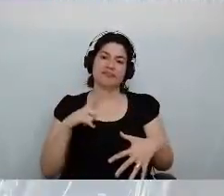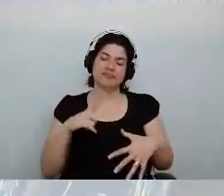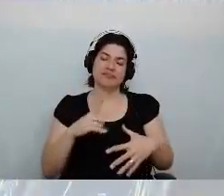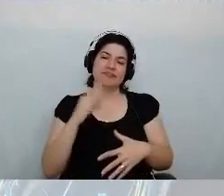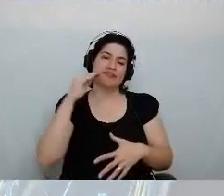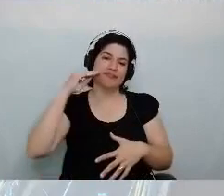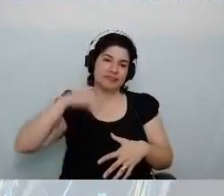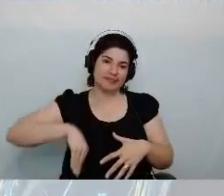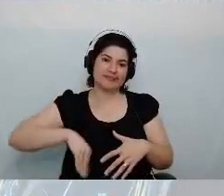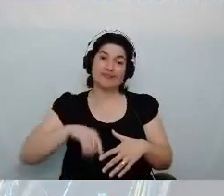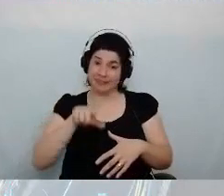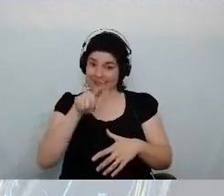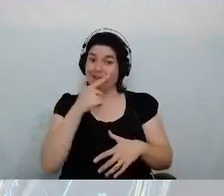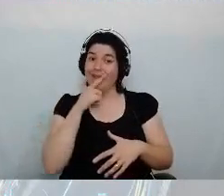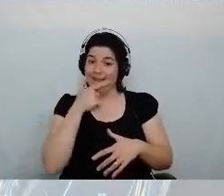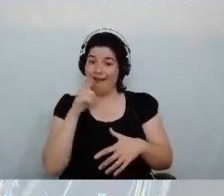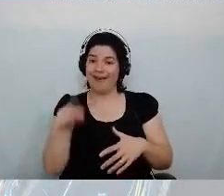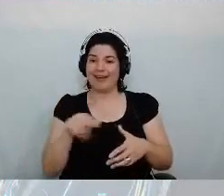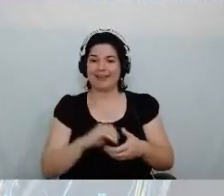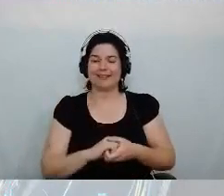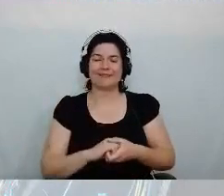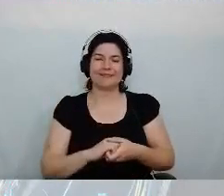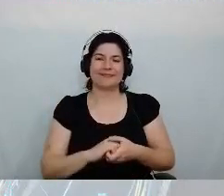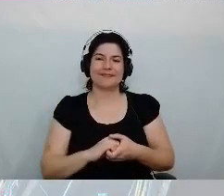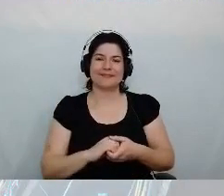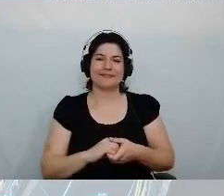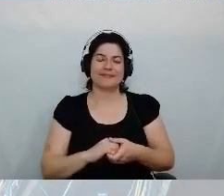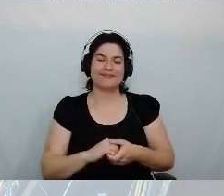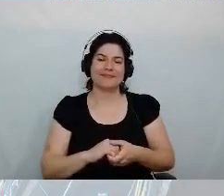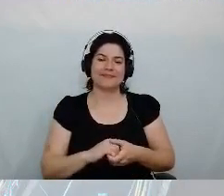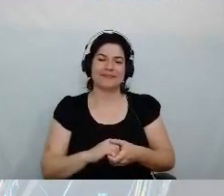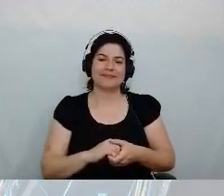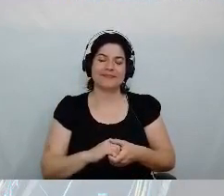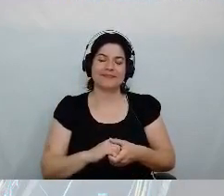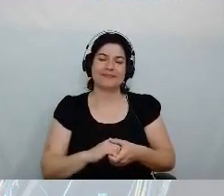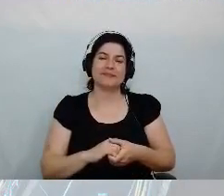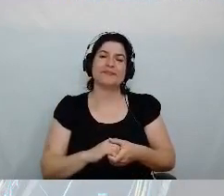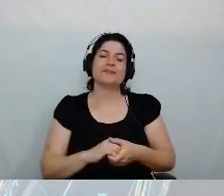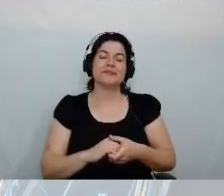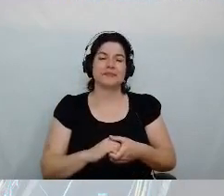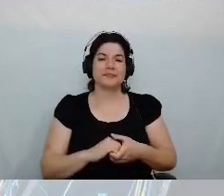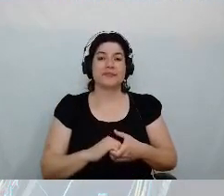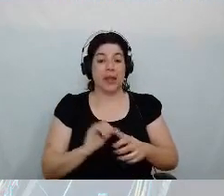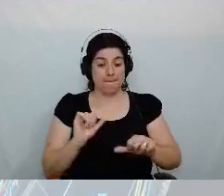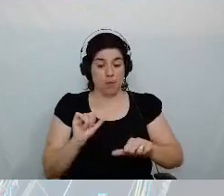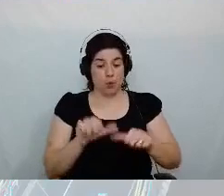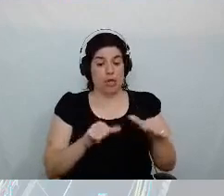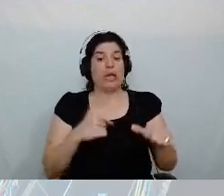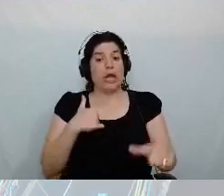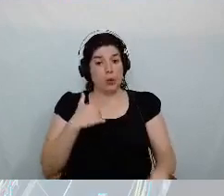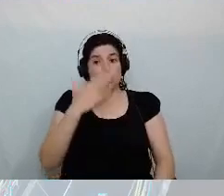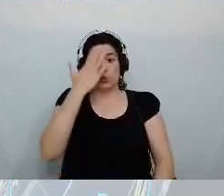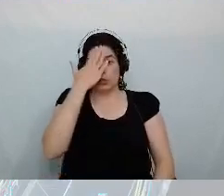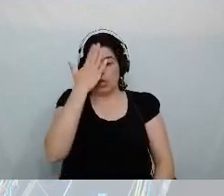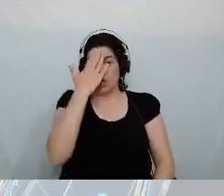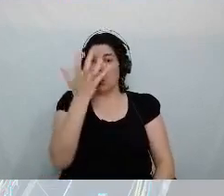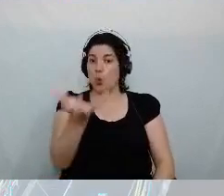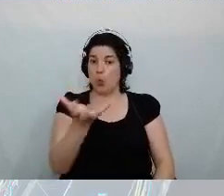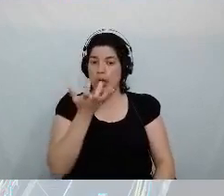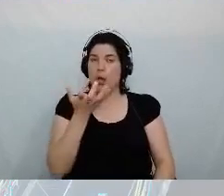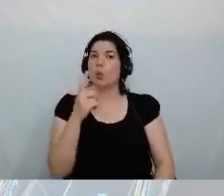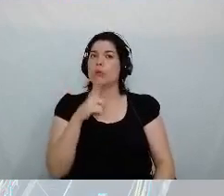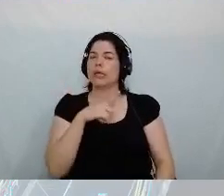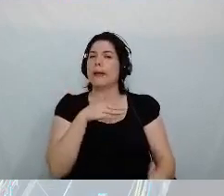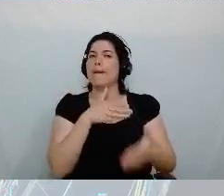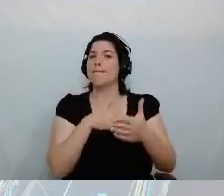Você ri, né? Depois que eu sei a transformação que eu quero propor e eu sei os obstáculos,